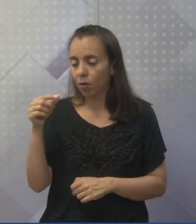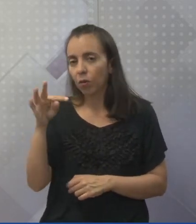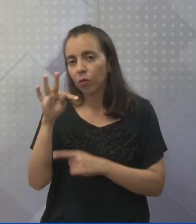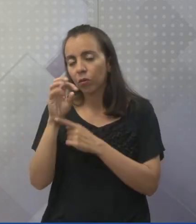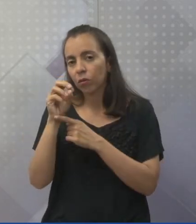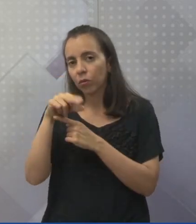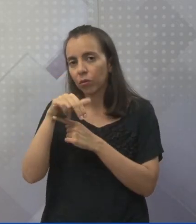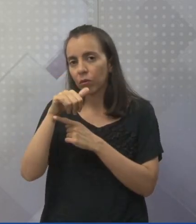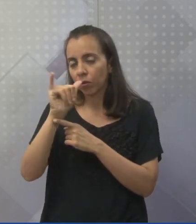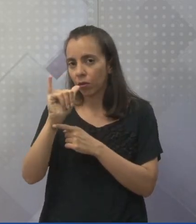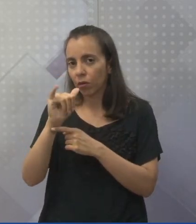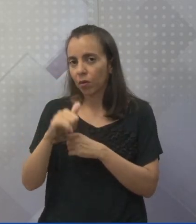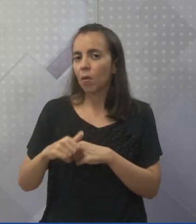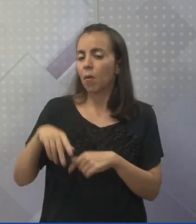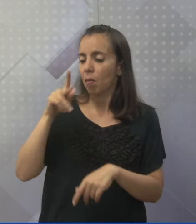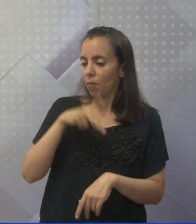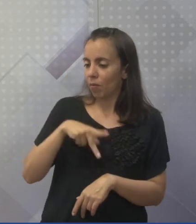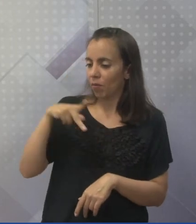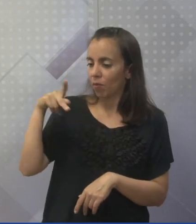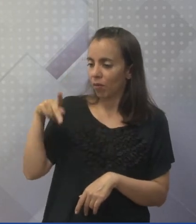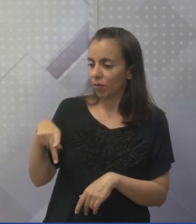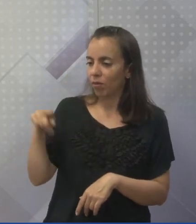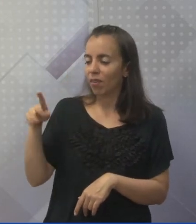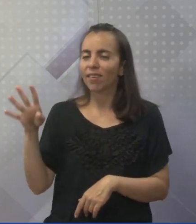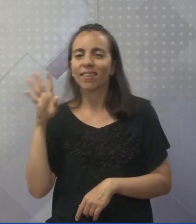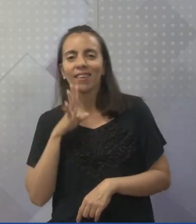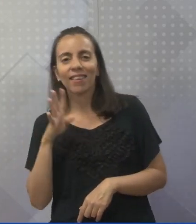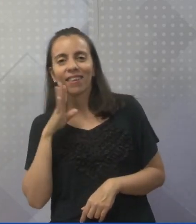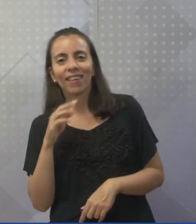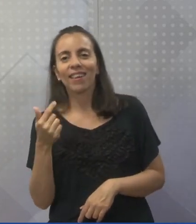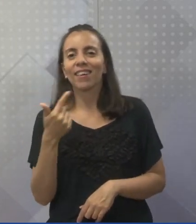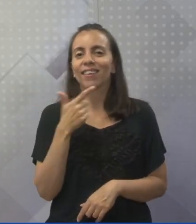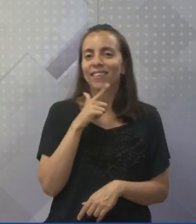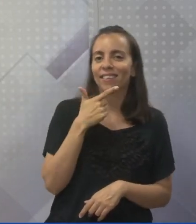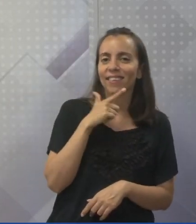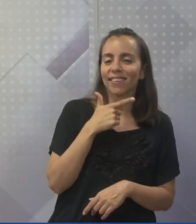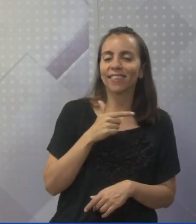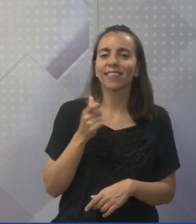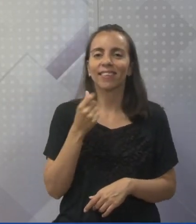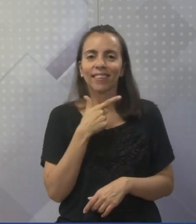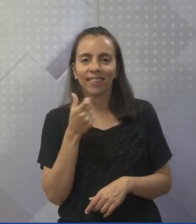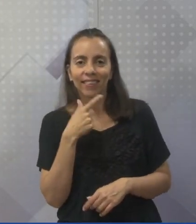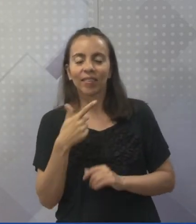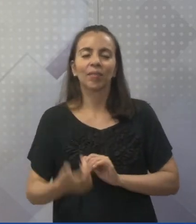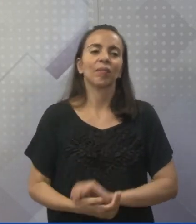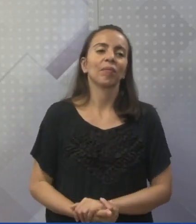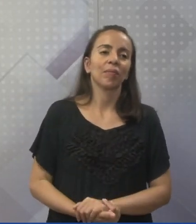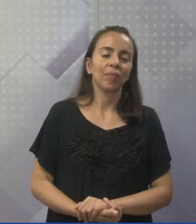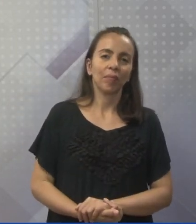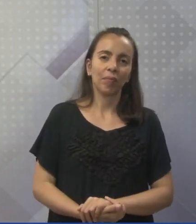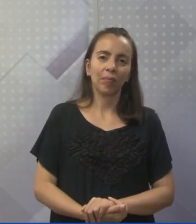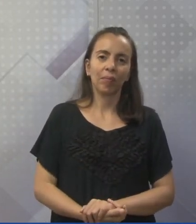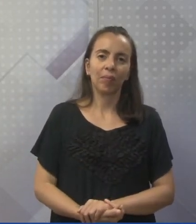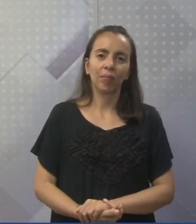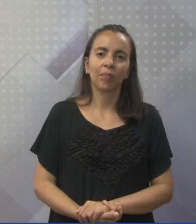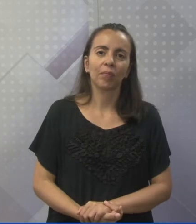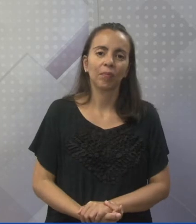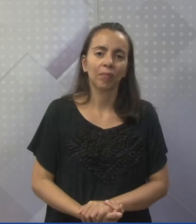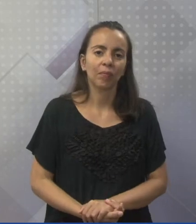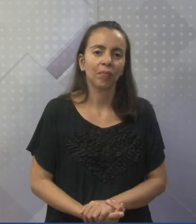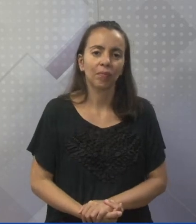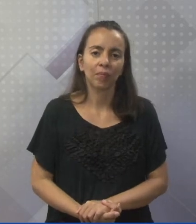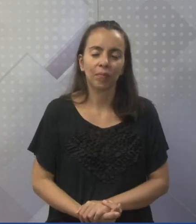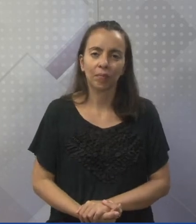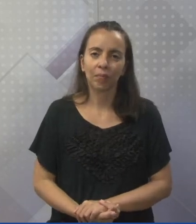seria o professor mais hilário de todos. If Tony were a teacher, he would be the most